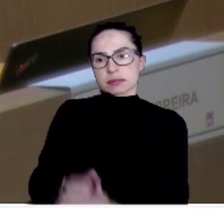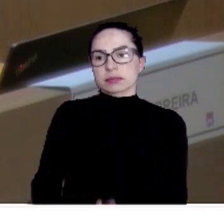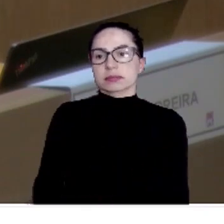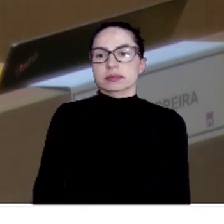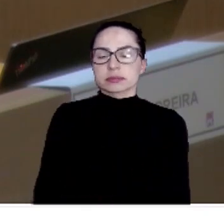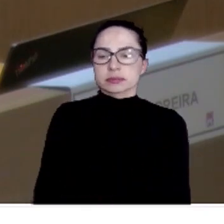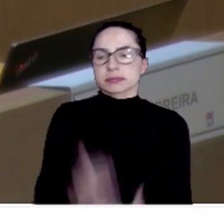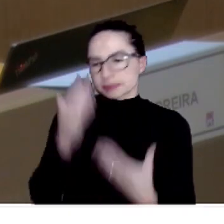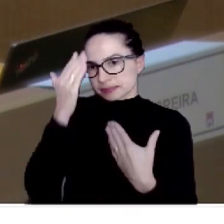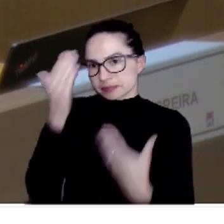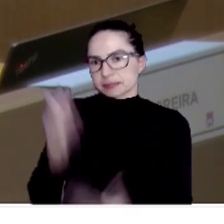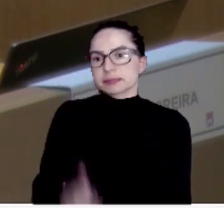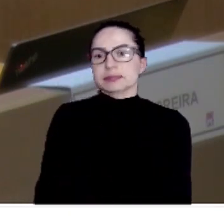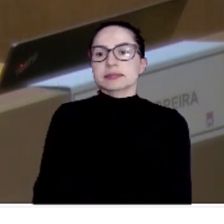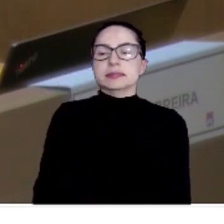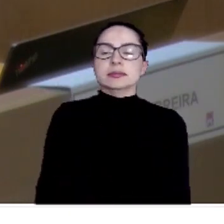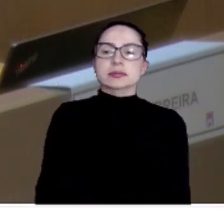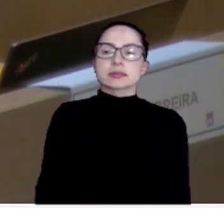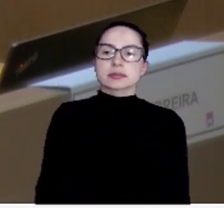Excelência.